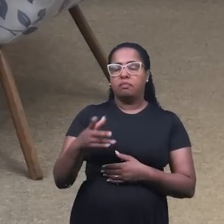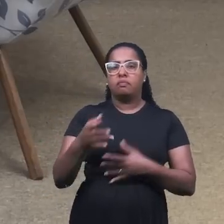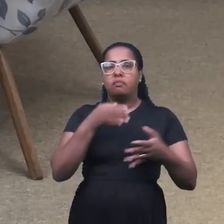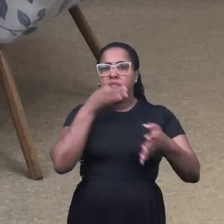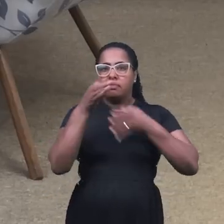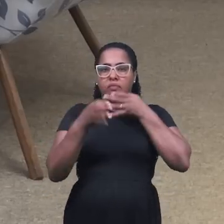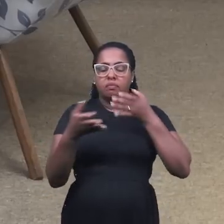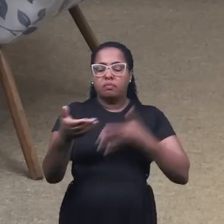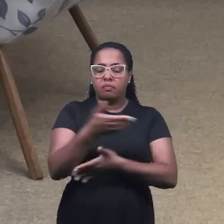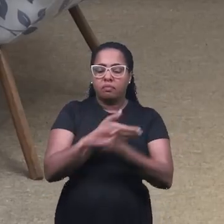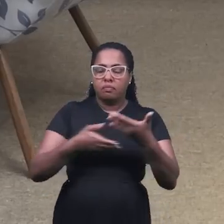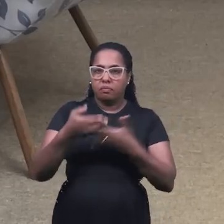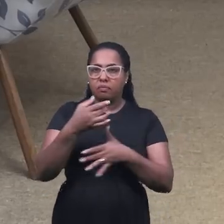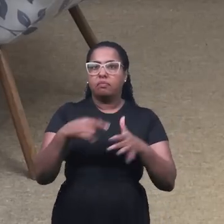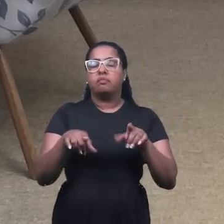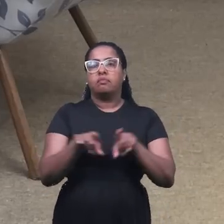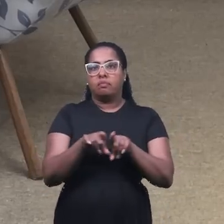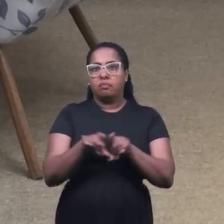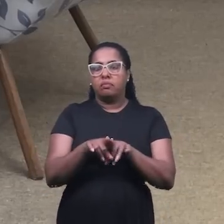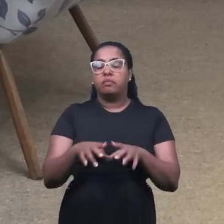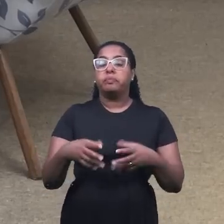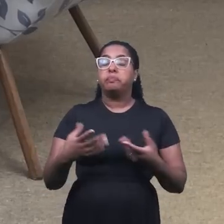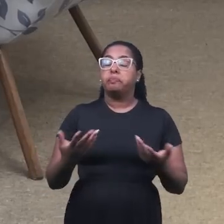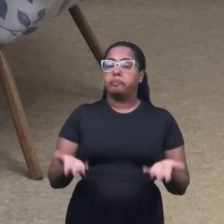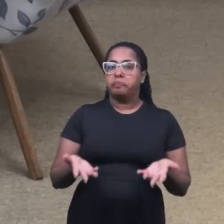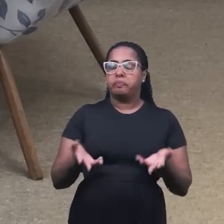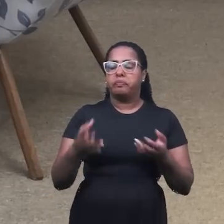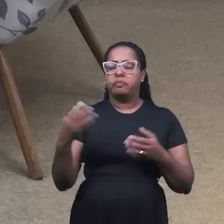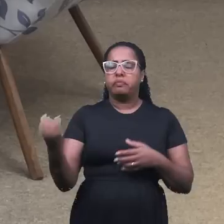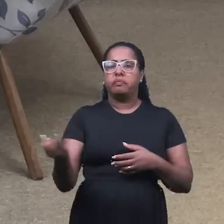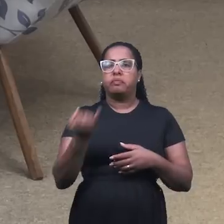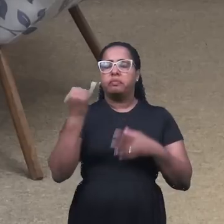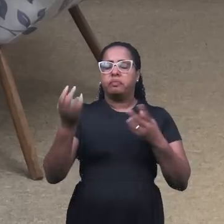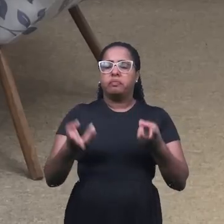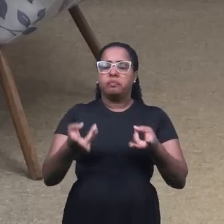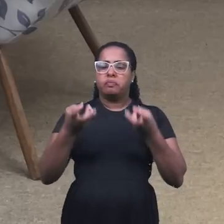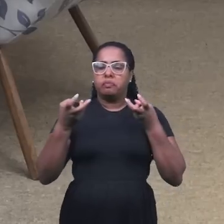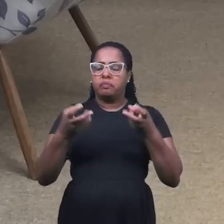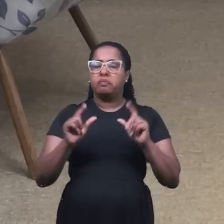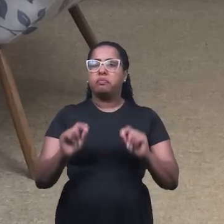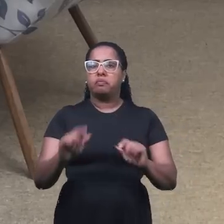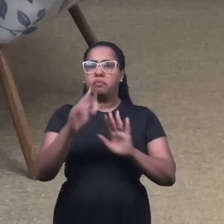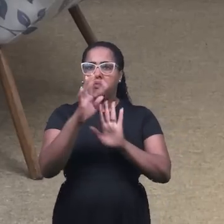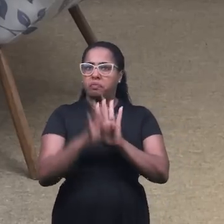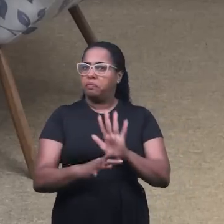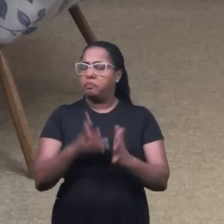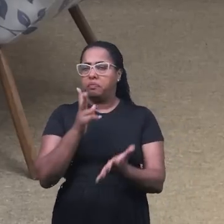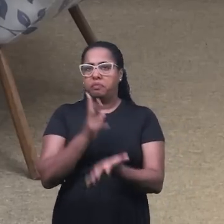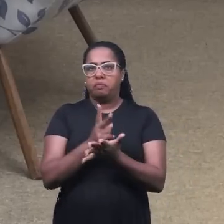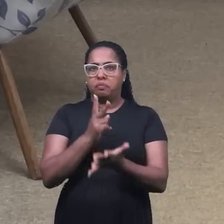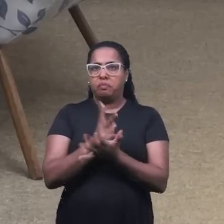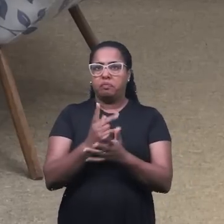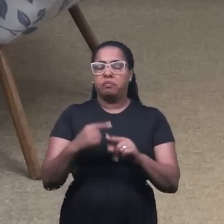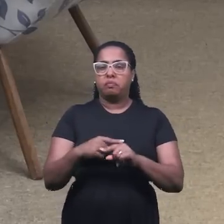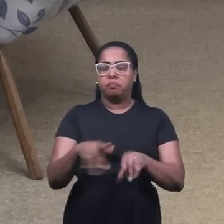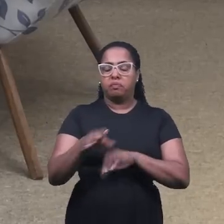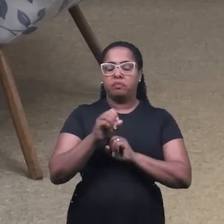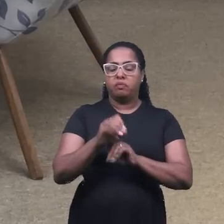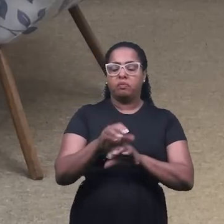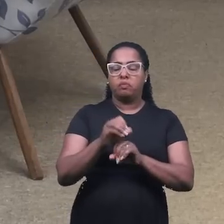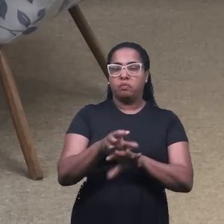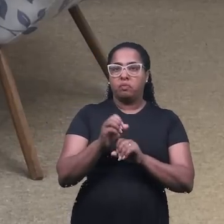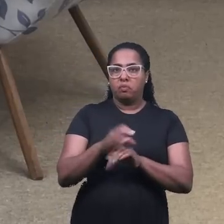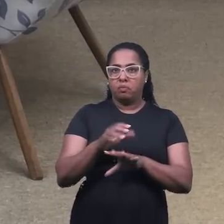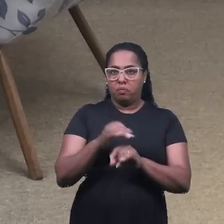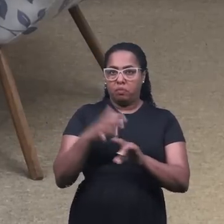essa participação também. Interessante a gente observar, pastor, que o texto é o mesmo, mas a aplicação profética